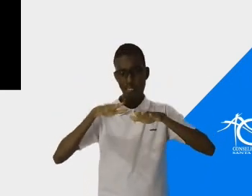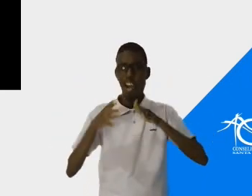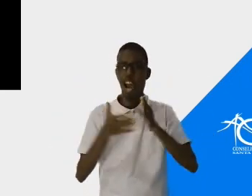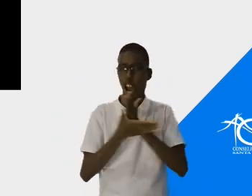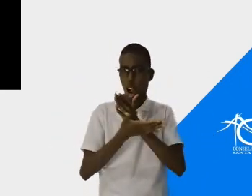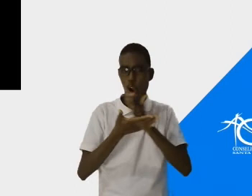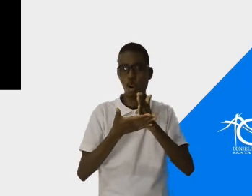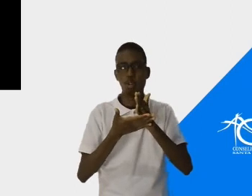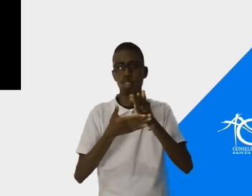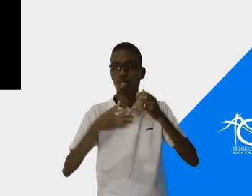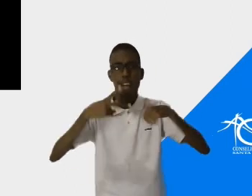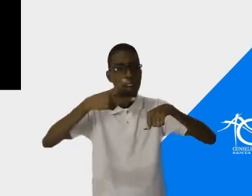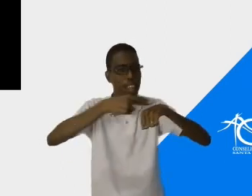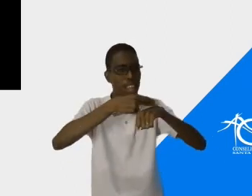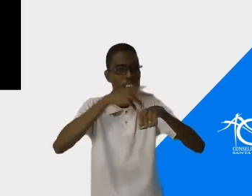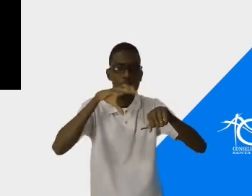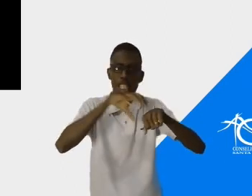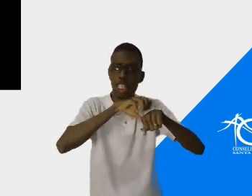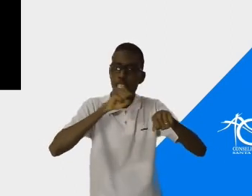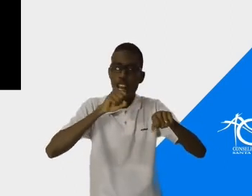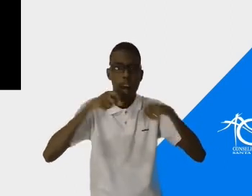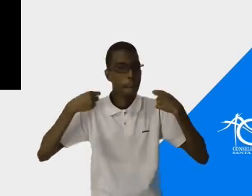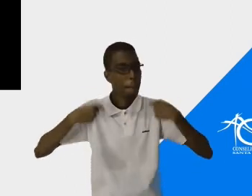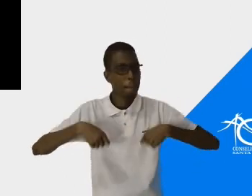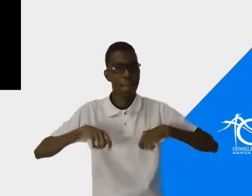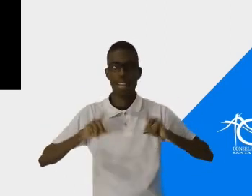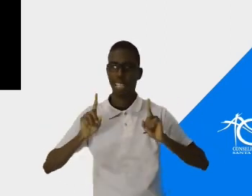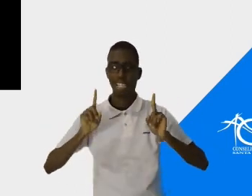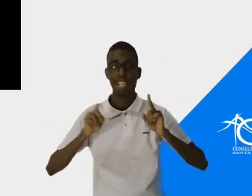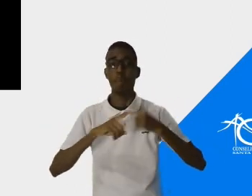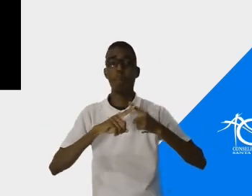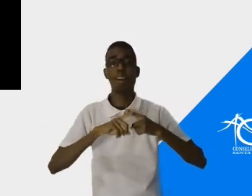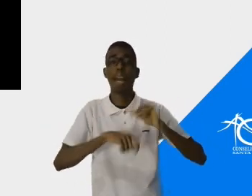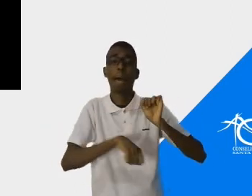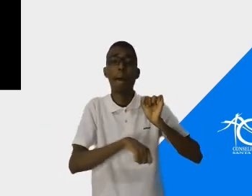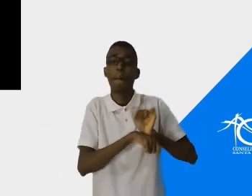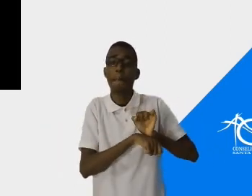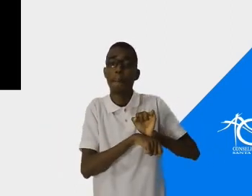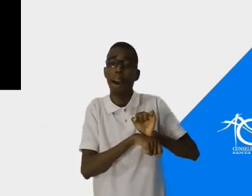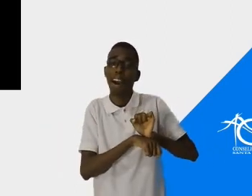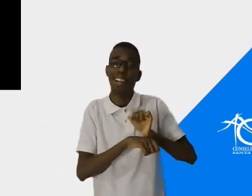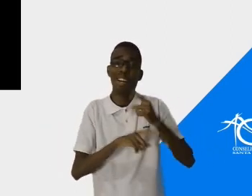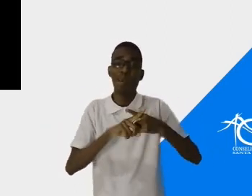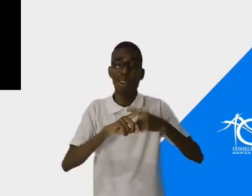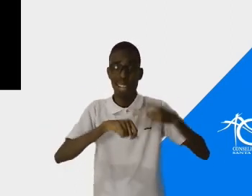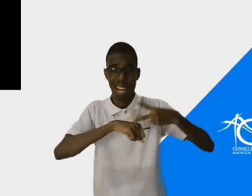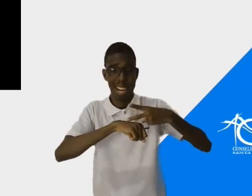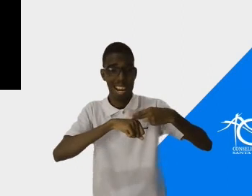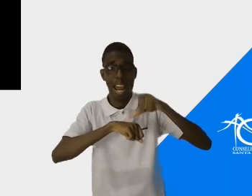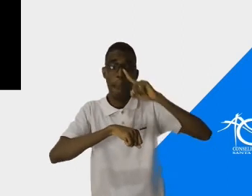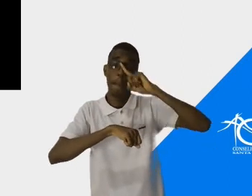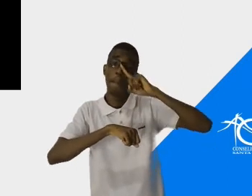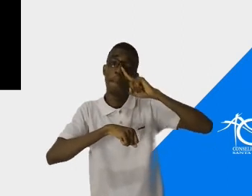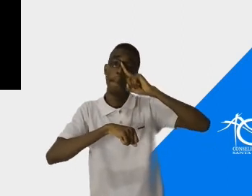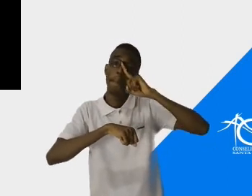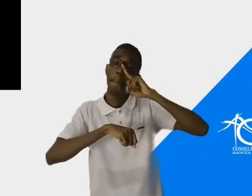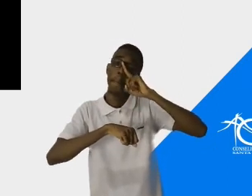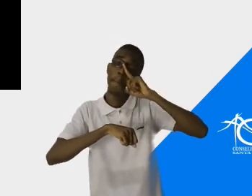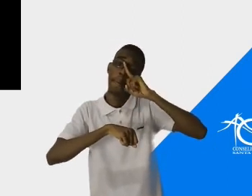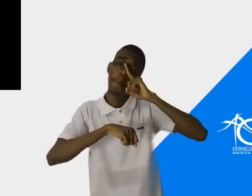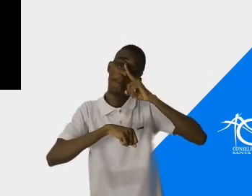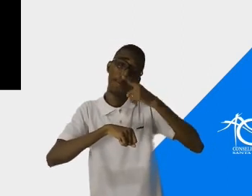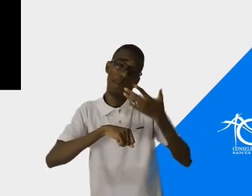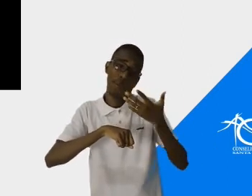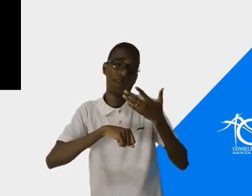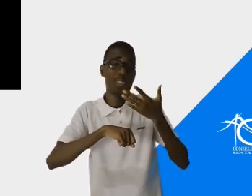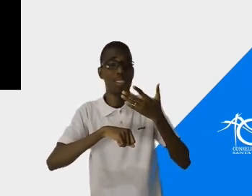ele está ali estacionado. O dano, o risco de uma cirurgia, às vezes, pode ser maior do que propriamente, né? Então,